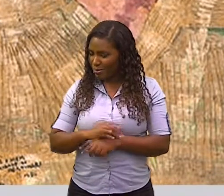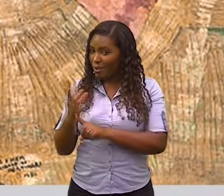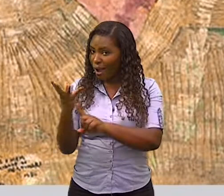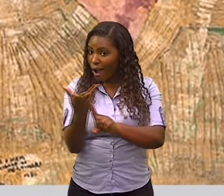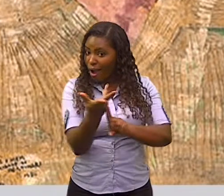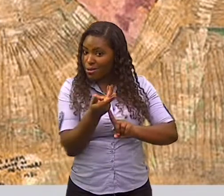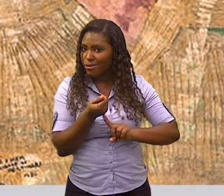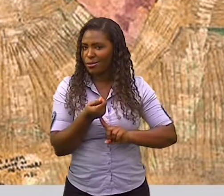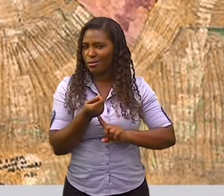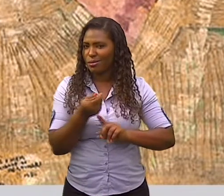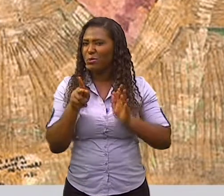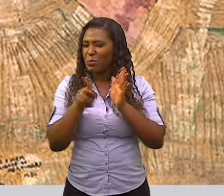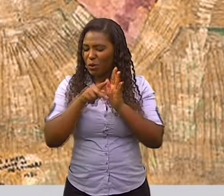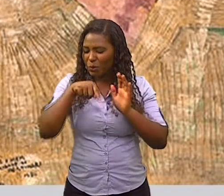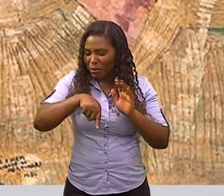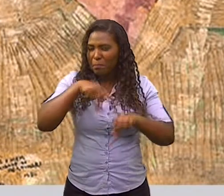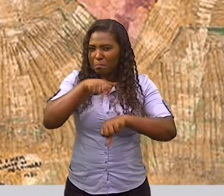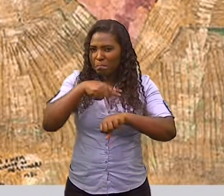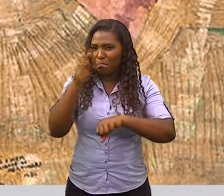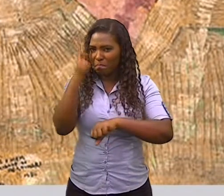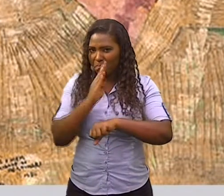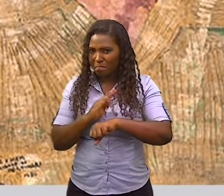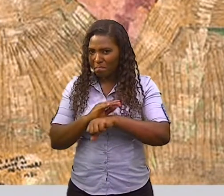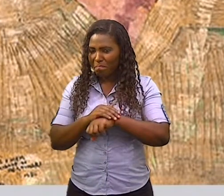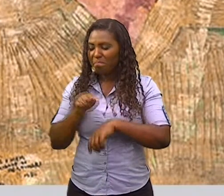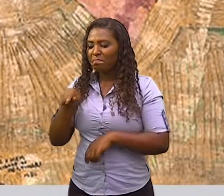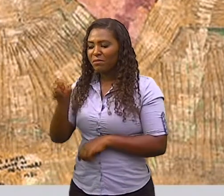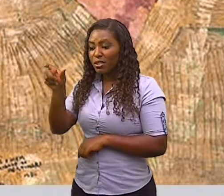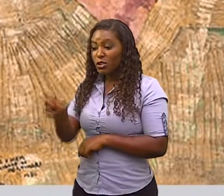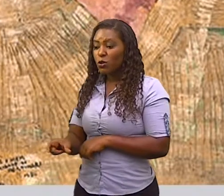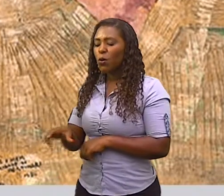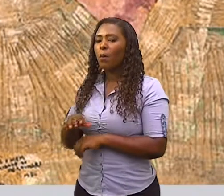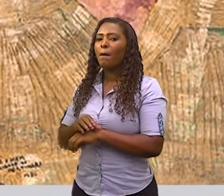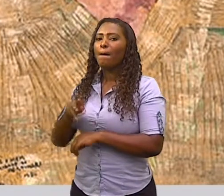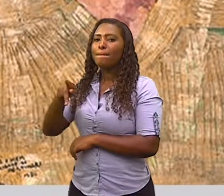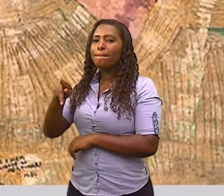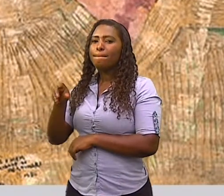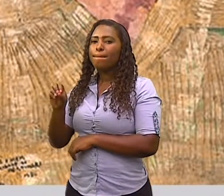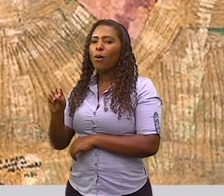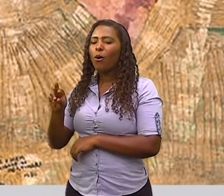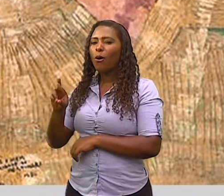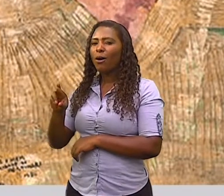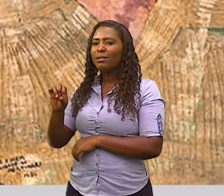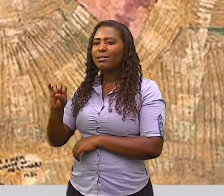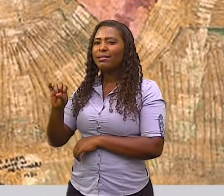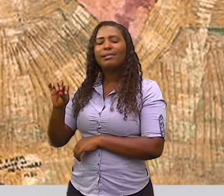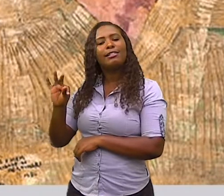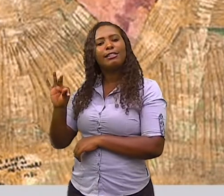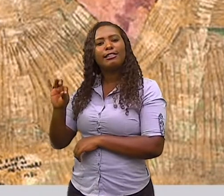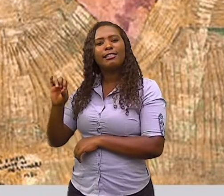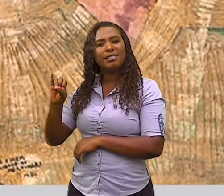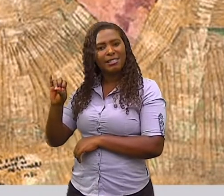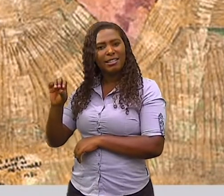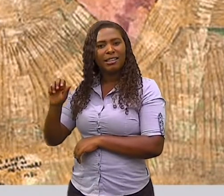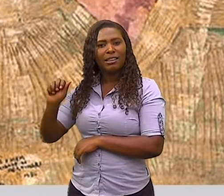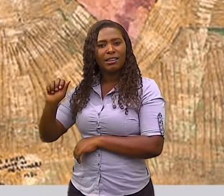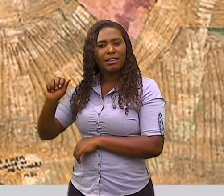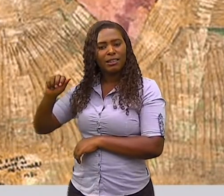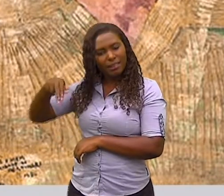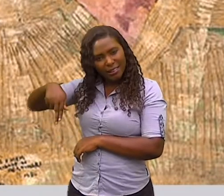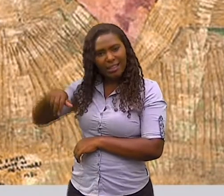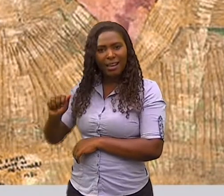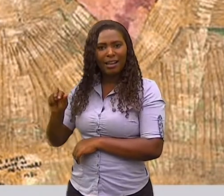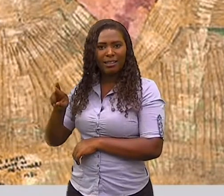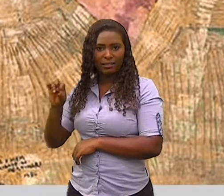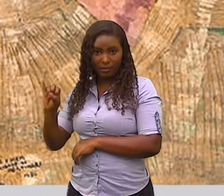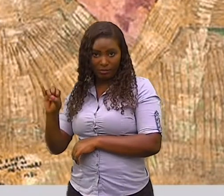nós vamos falar de Cândido Portinari e de Oscar Niemeyer. São dois artistas contemporâneos que